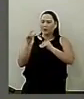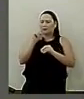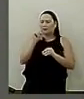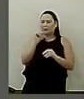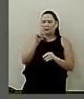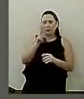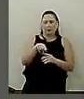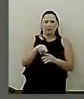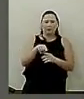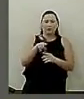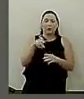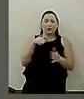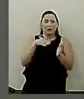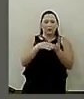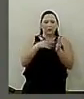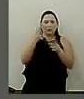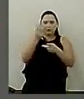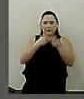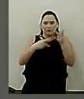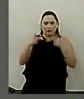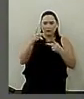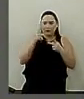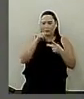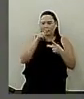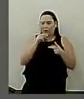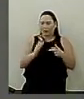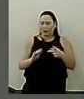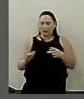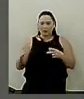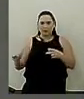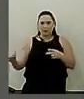este que até os ventos e as ondas